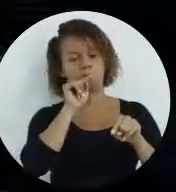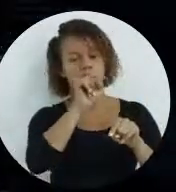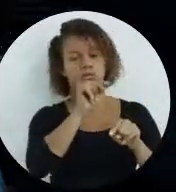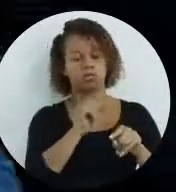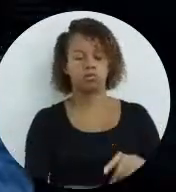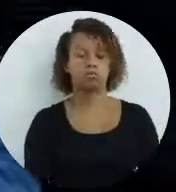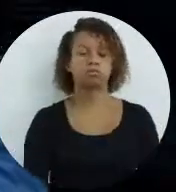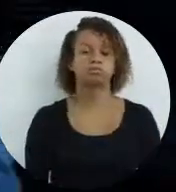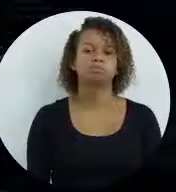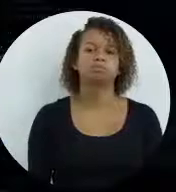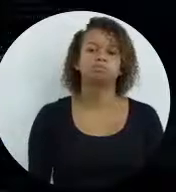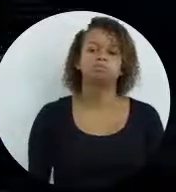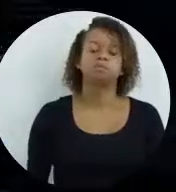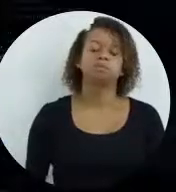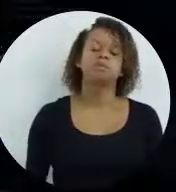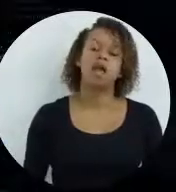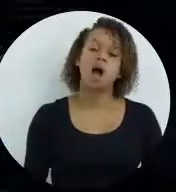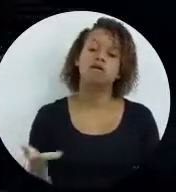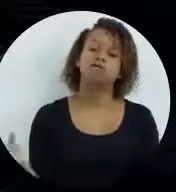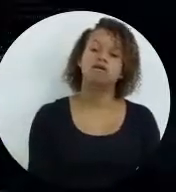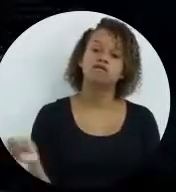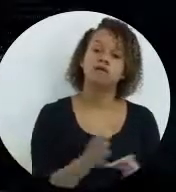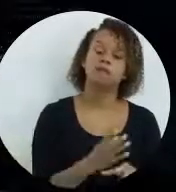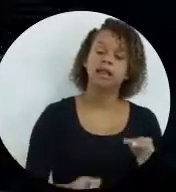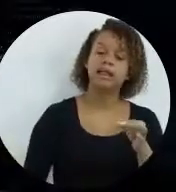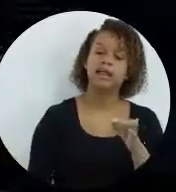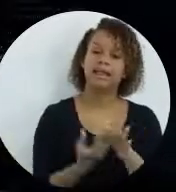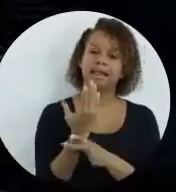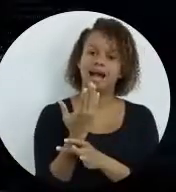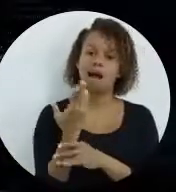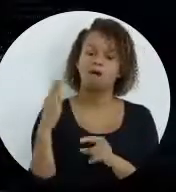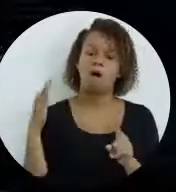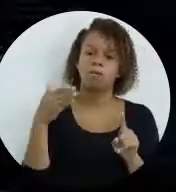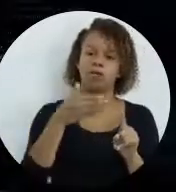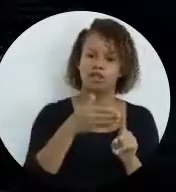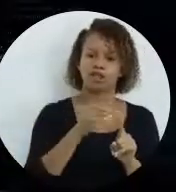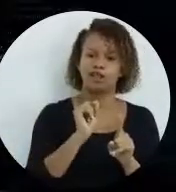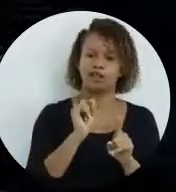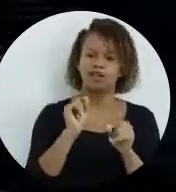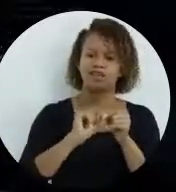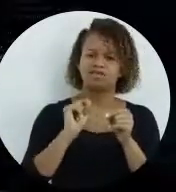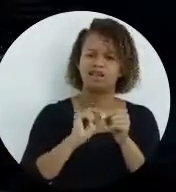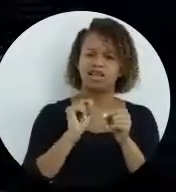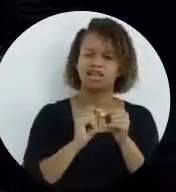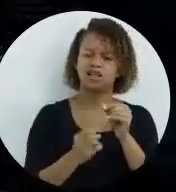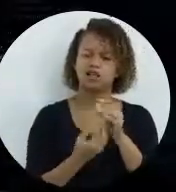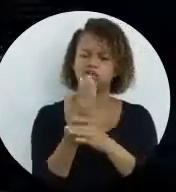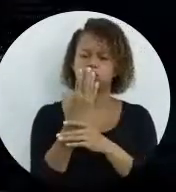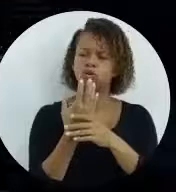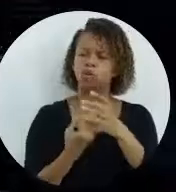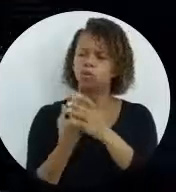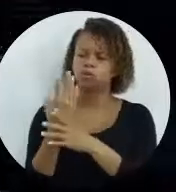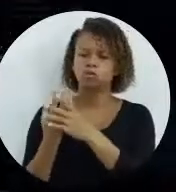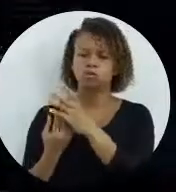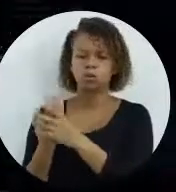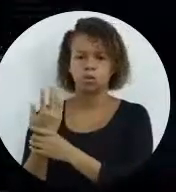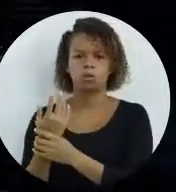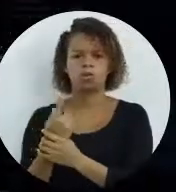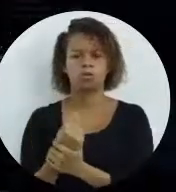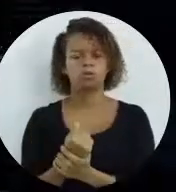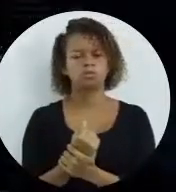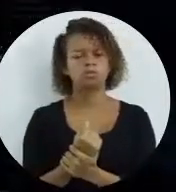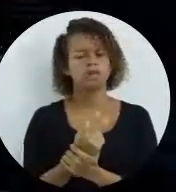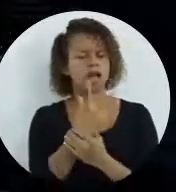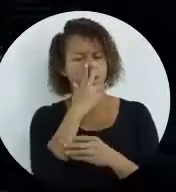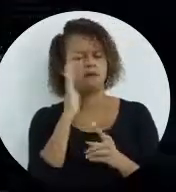ponto. E a última forma de criar um objeto é fazendo um construtor. Um